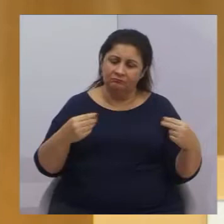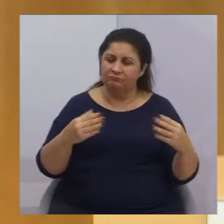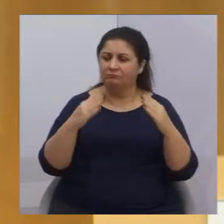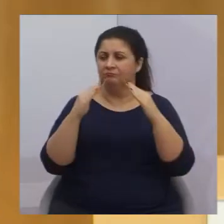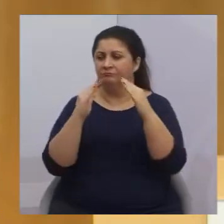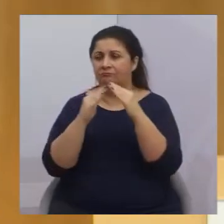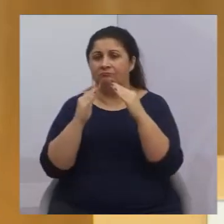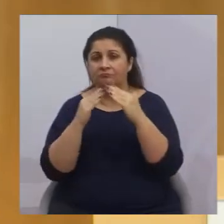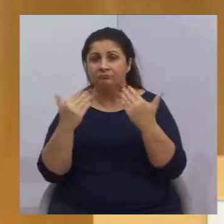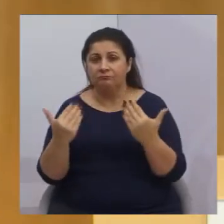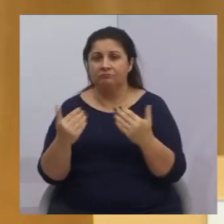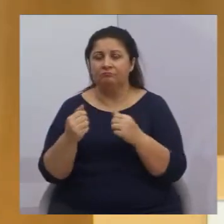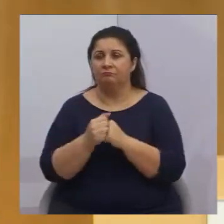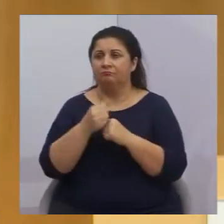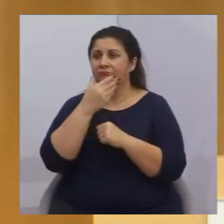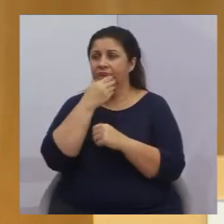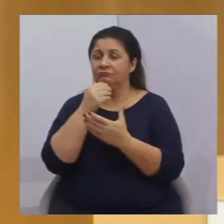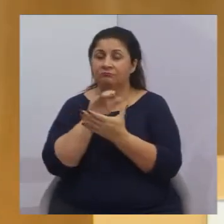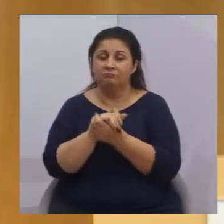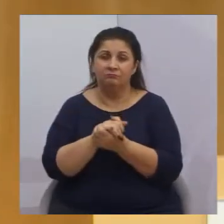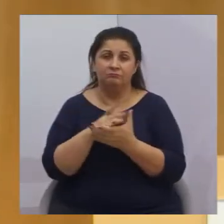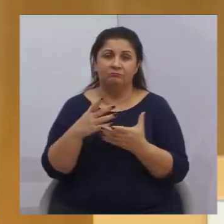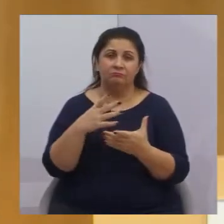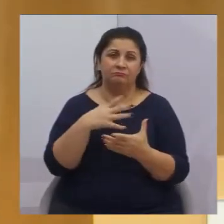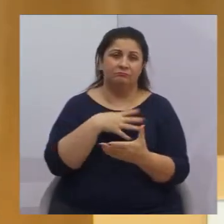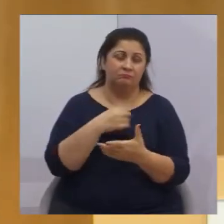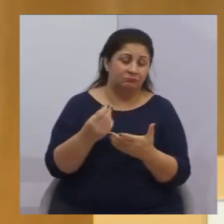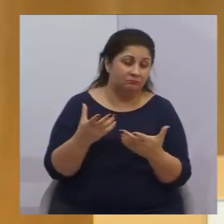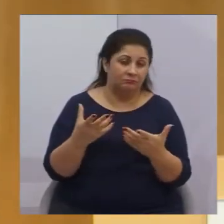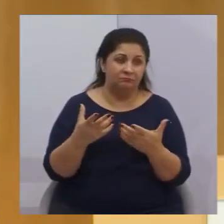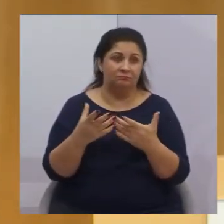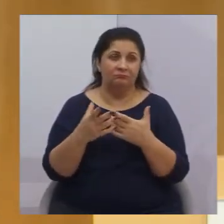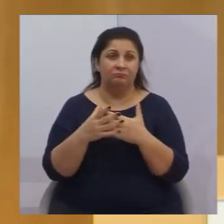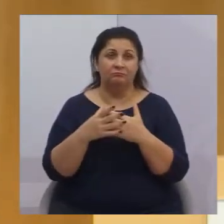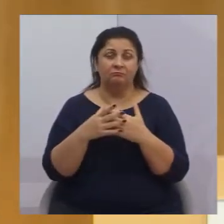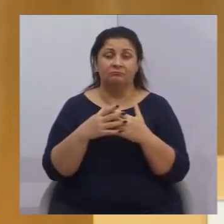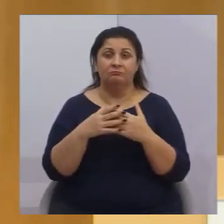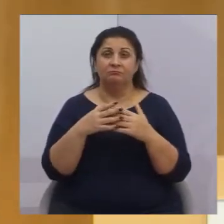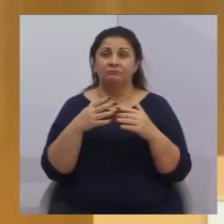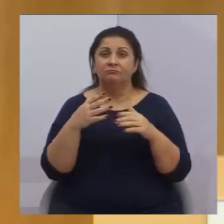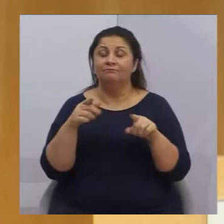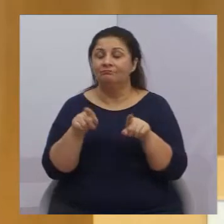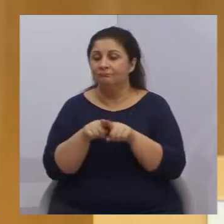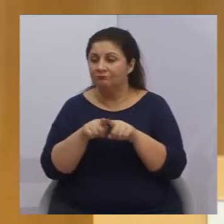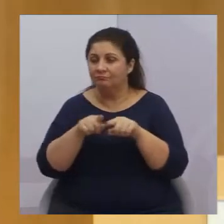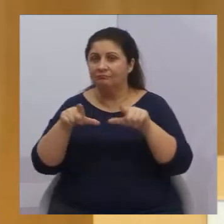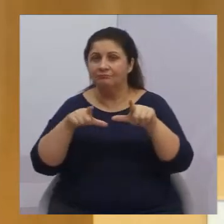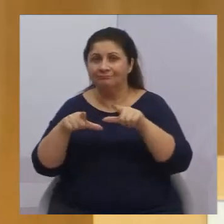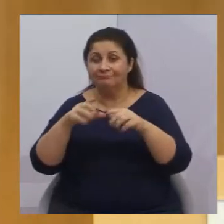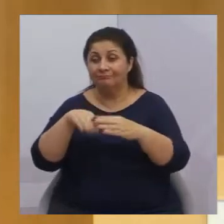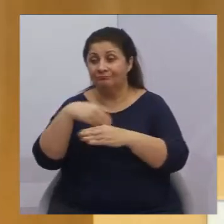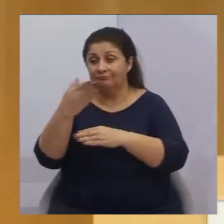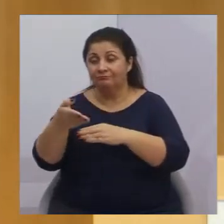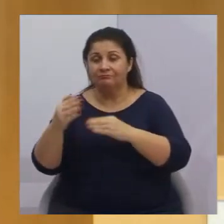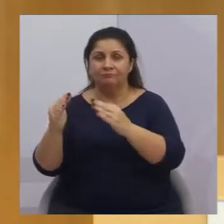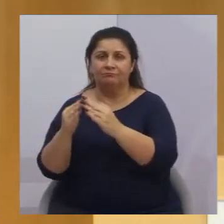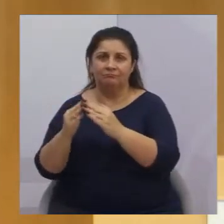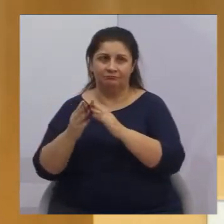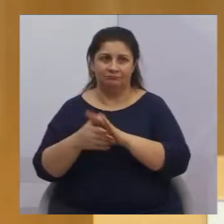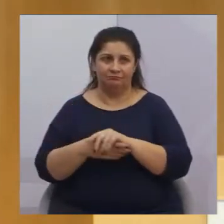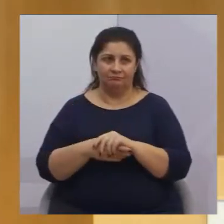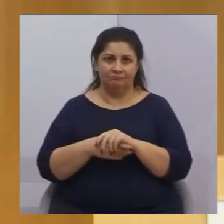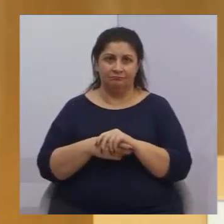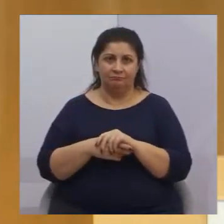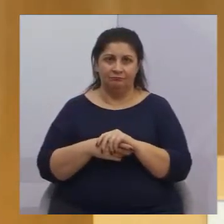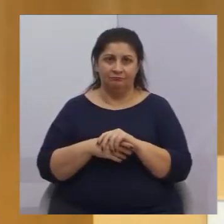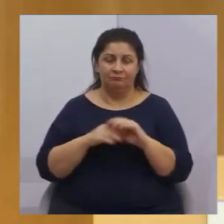casa, tem o marido, né, e aí tem muitas vezes o trabalho fora de casa, né, e aí tem